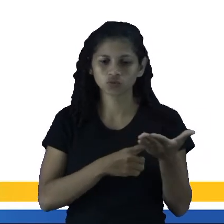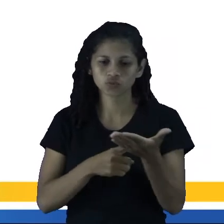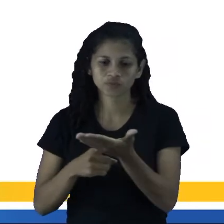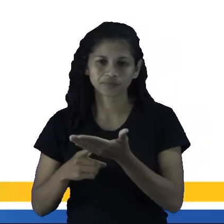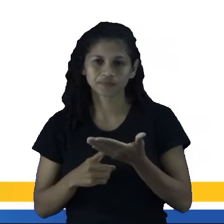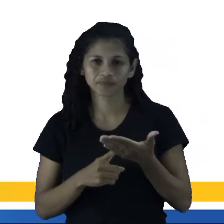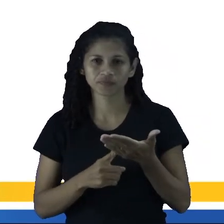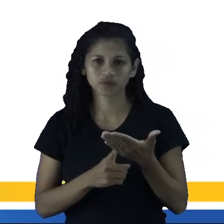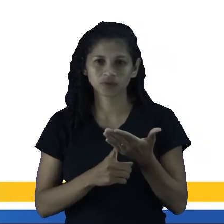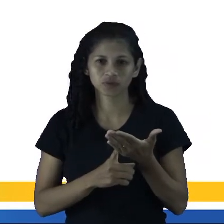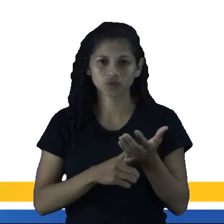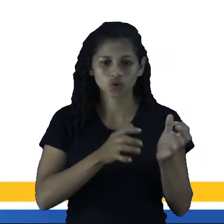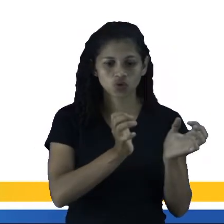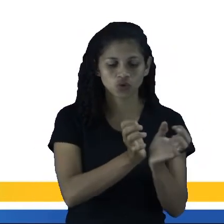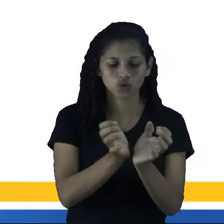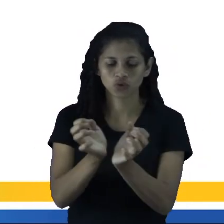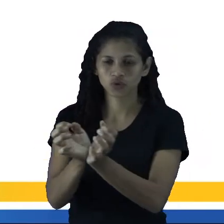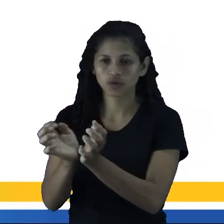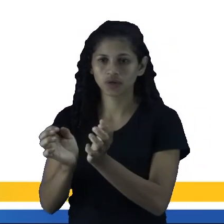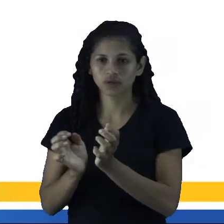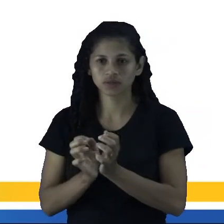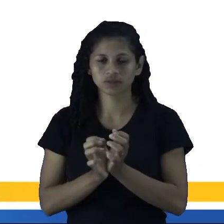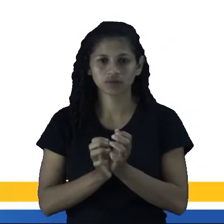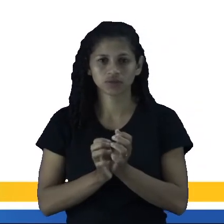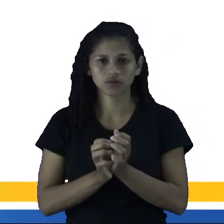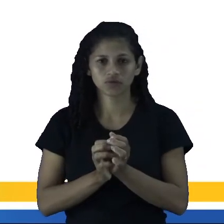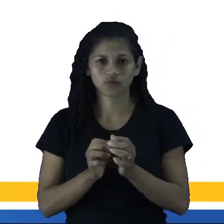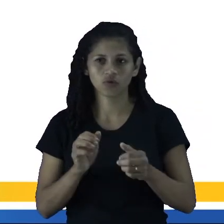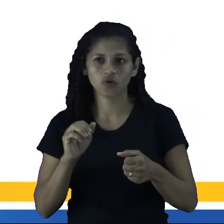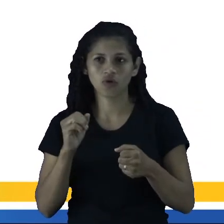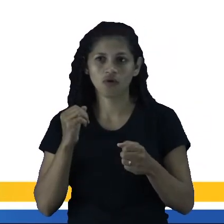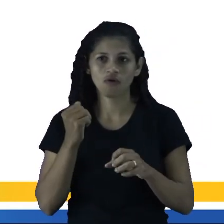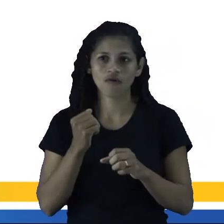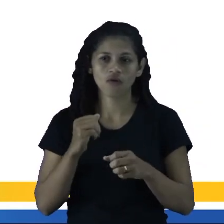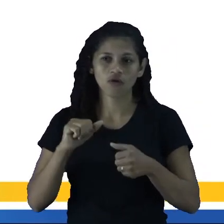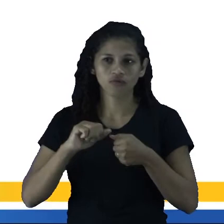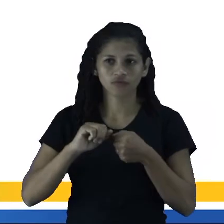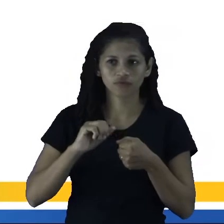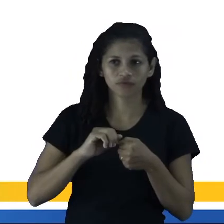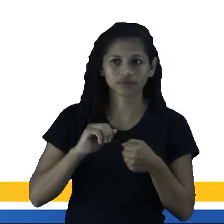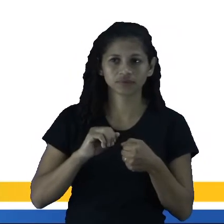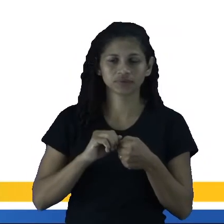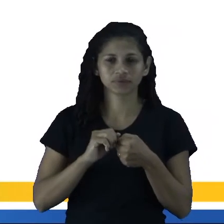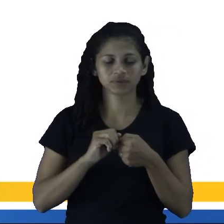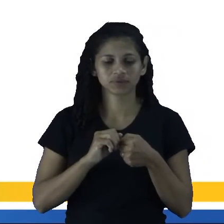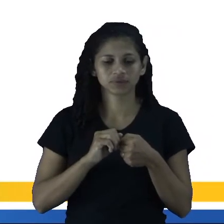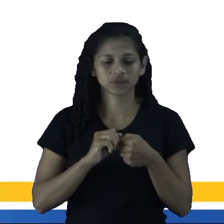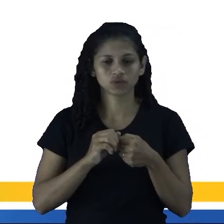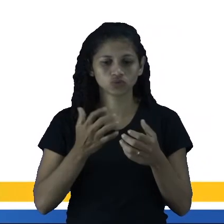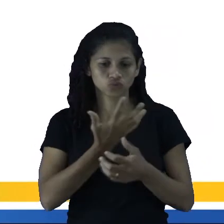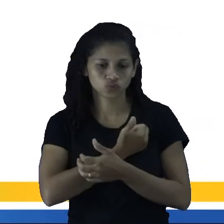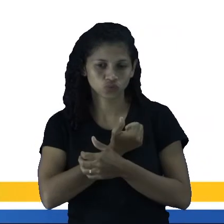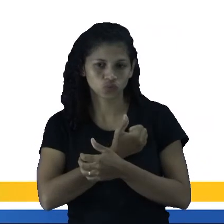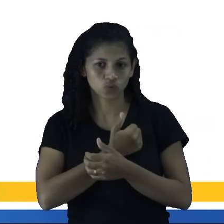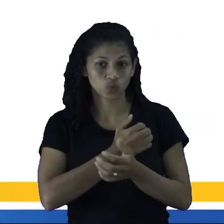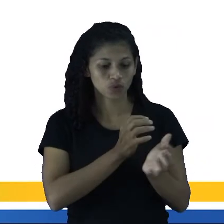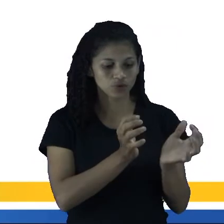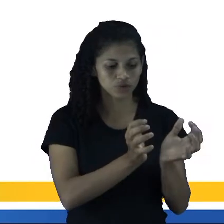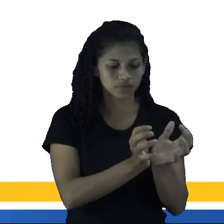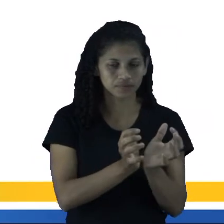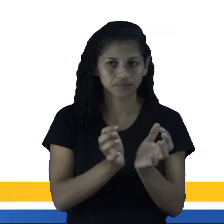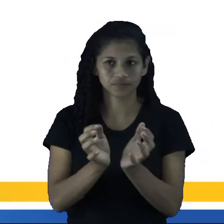a quantidade de agrupamentos possíveis é formado a partir do número de subconjuntos, tá? No caso da